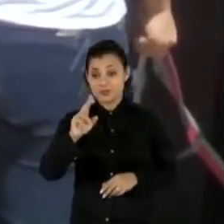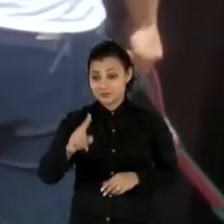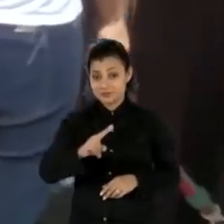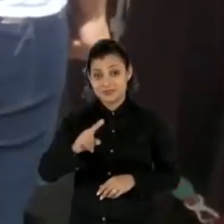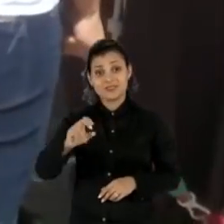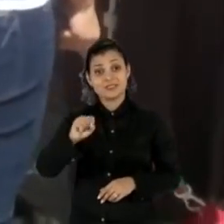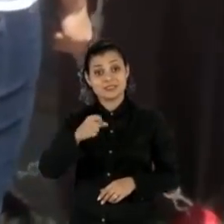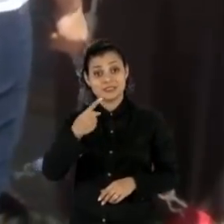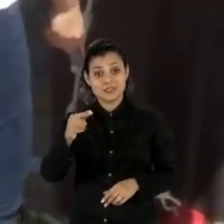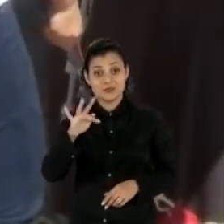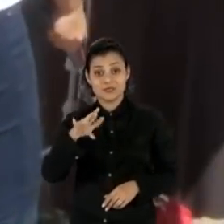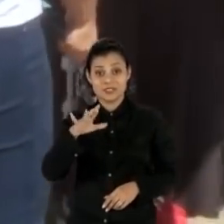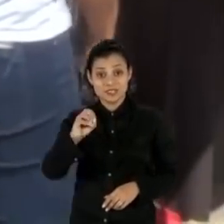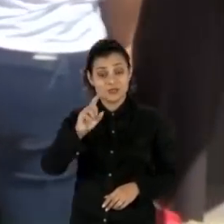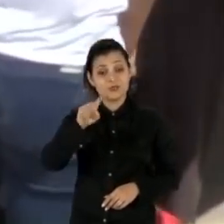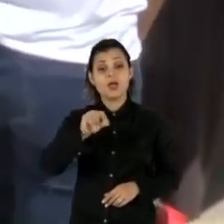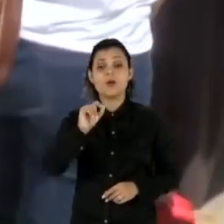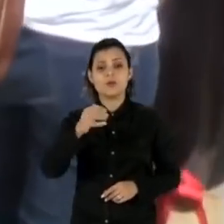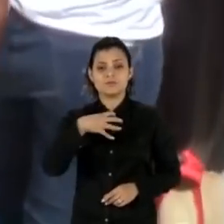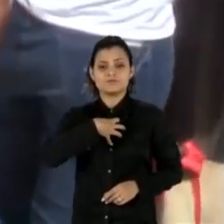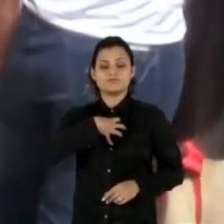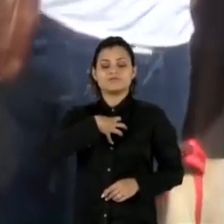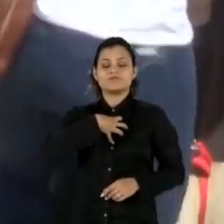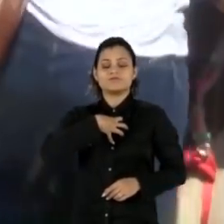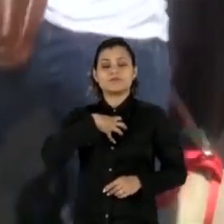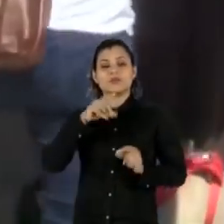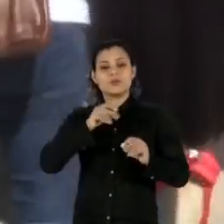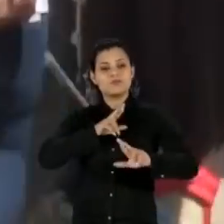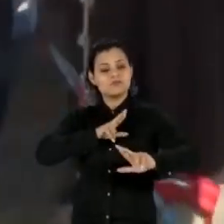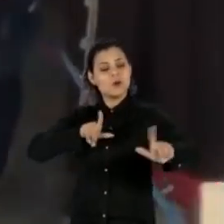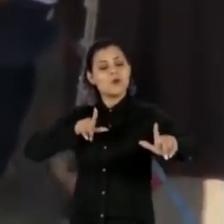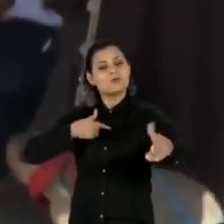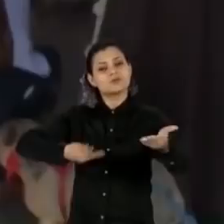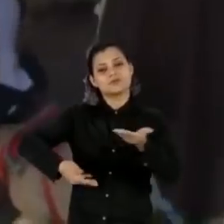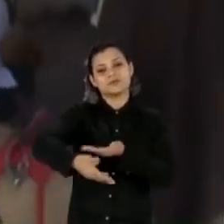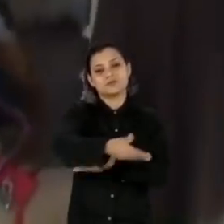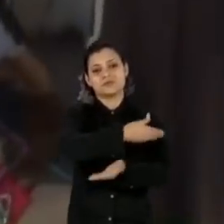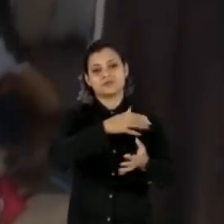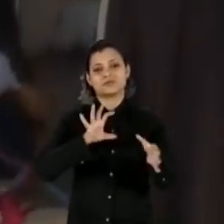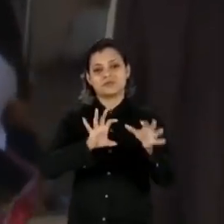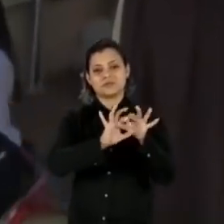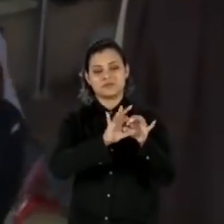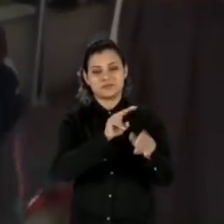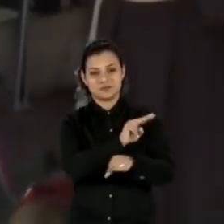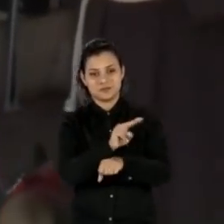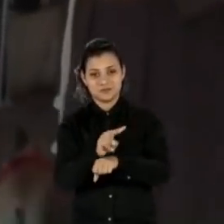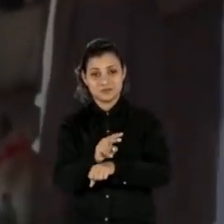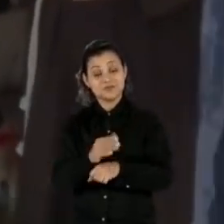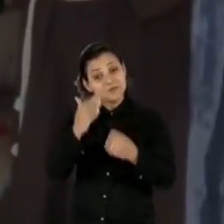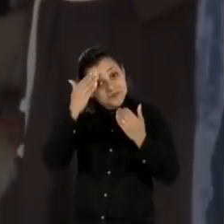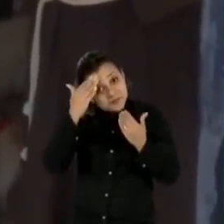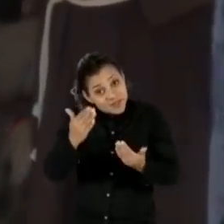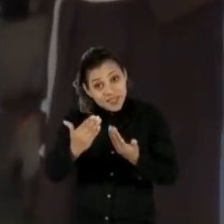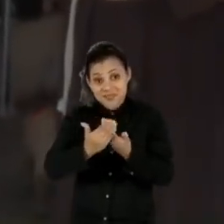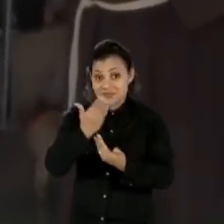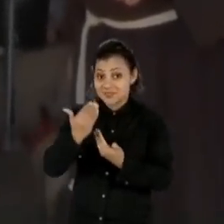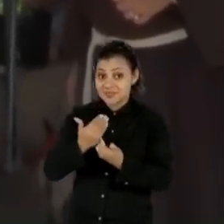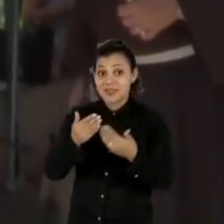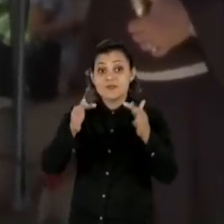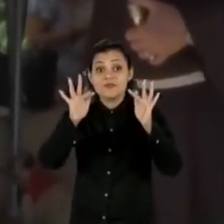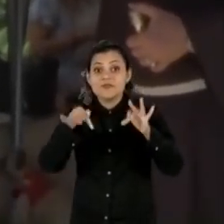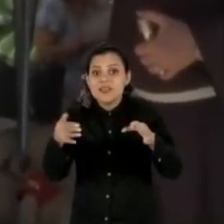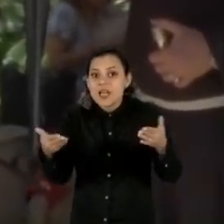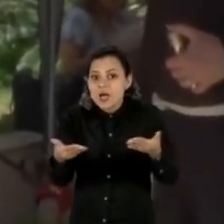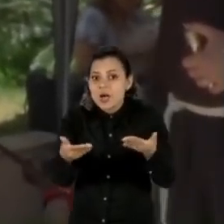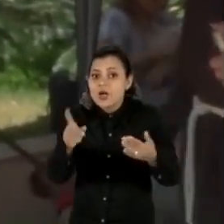francisco ao centro do diálogo do encontro da recepção com diferente muito bem valeu obrigado freio valdecir conversando com a gente aqui